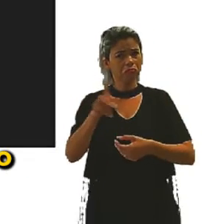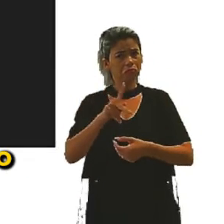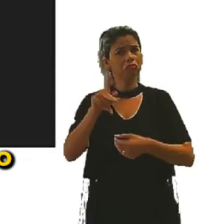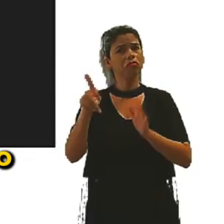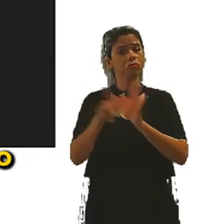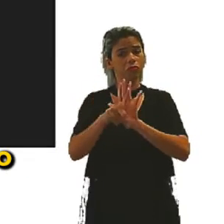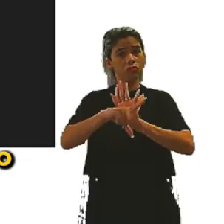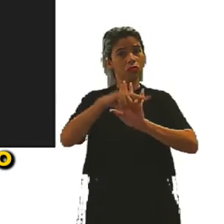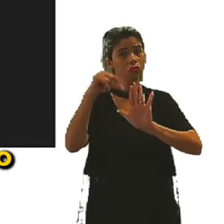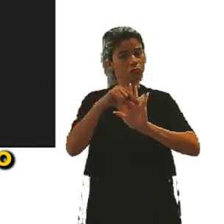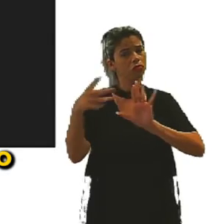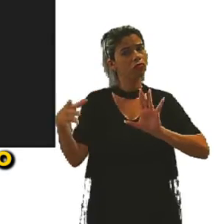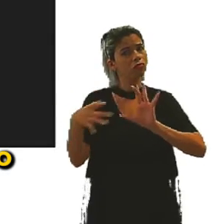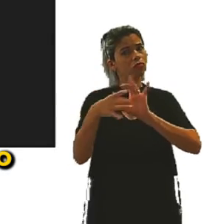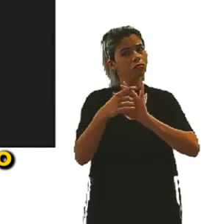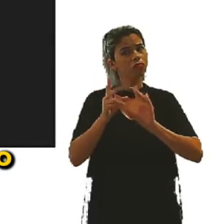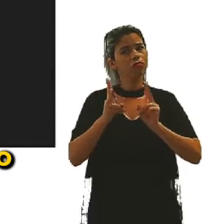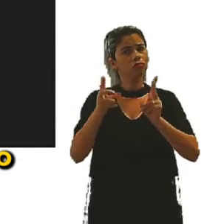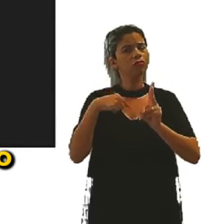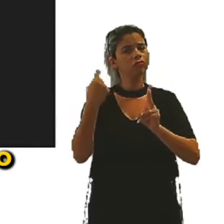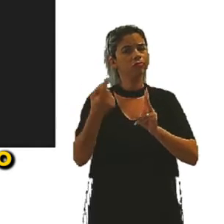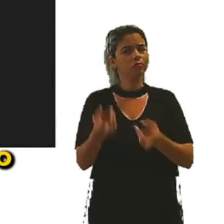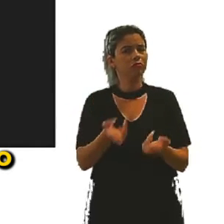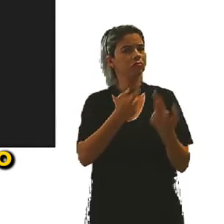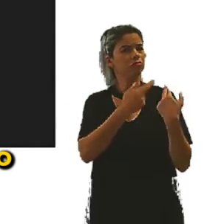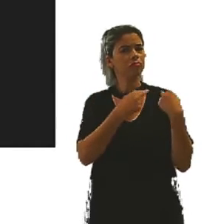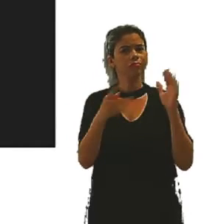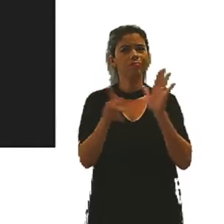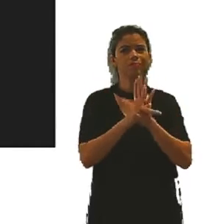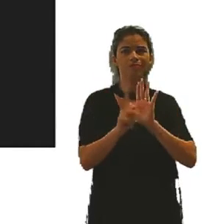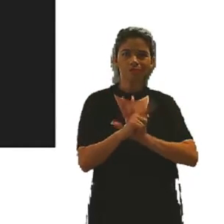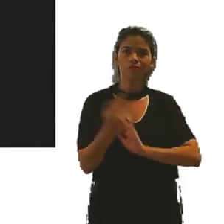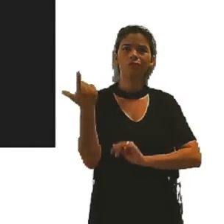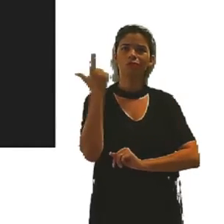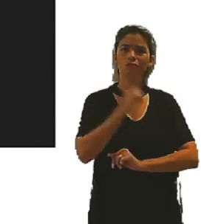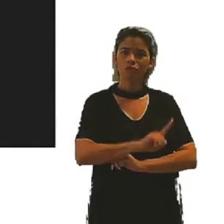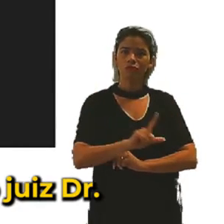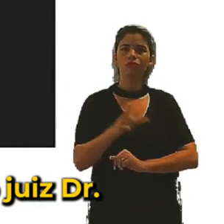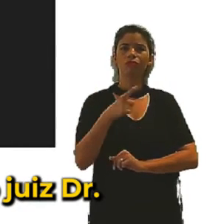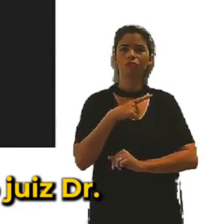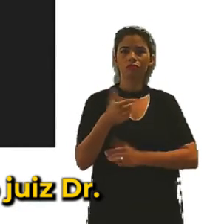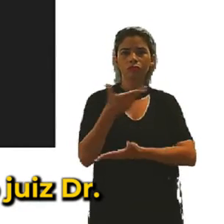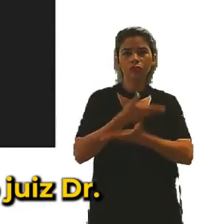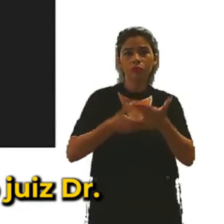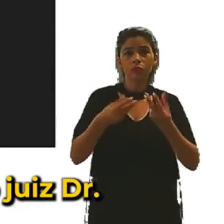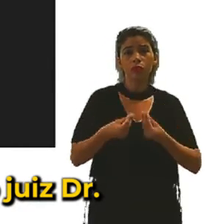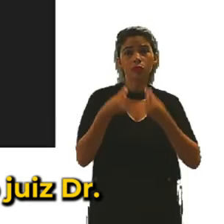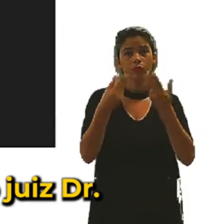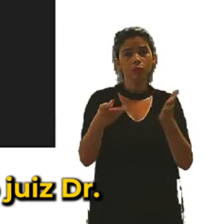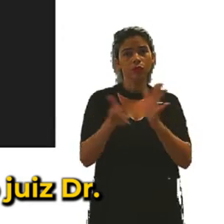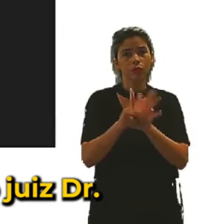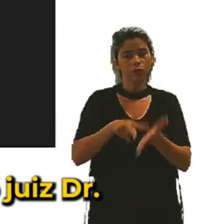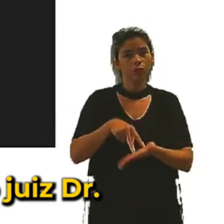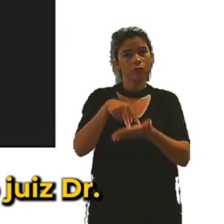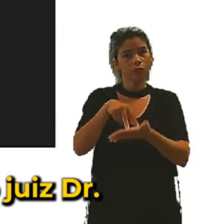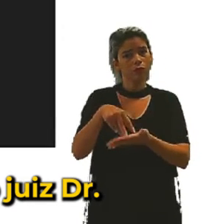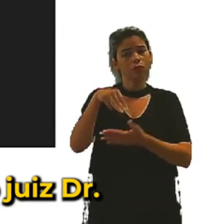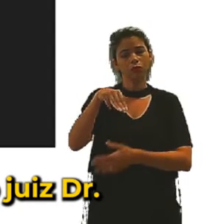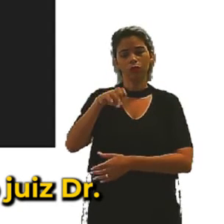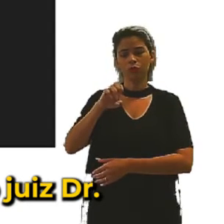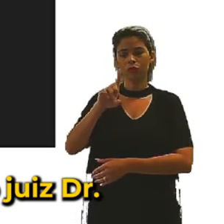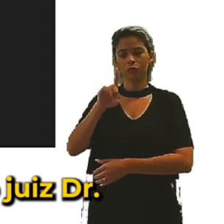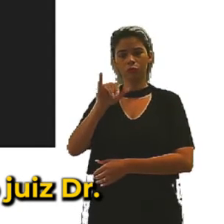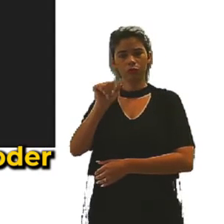a parceria aqui feita e sempre o nosso comprometimento aqui trazido, né, pela presença do nosso mediador,